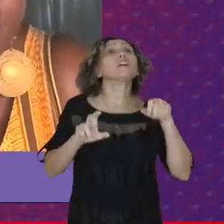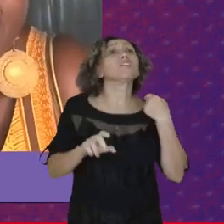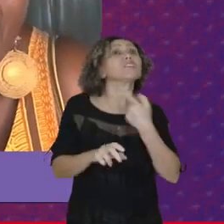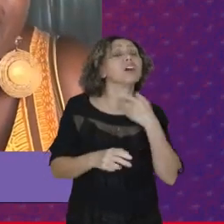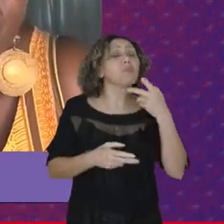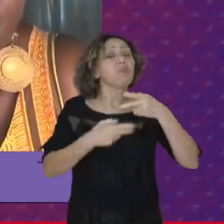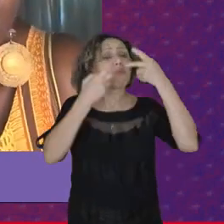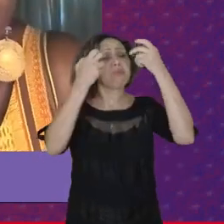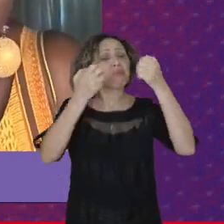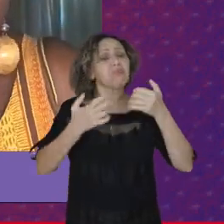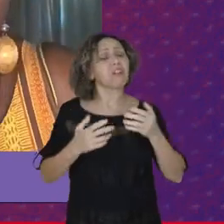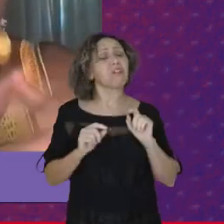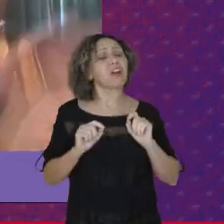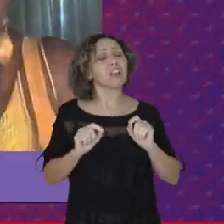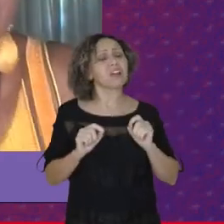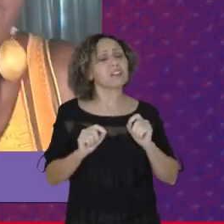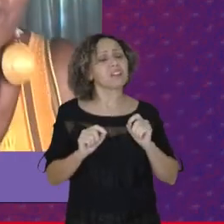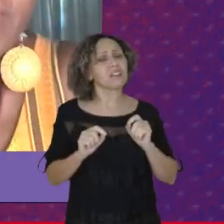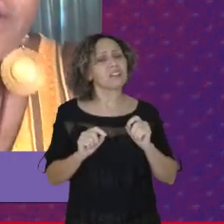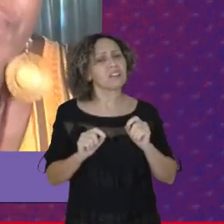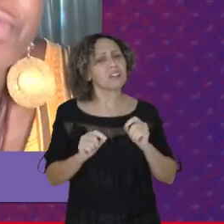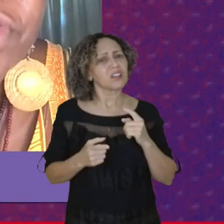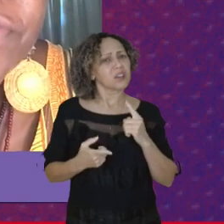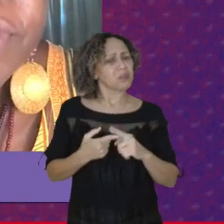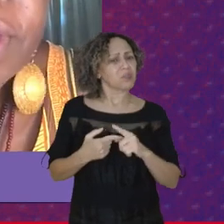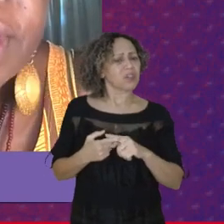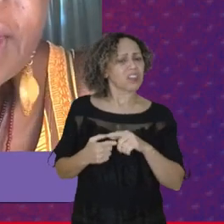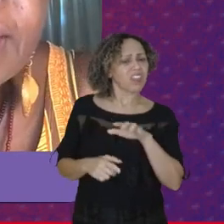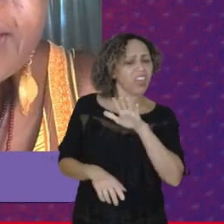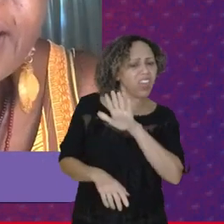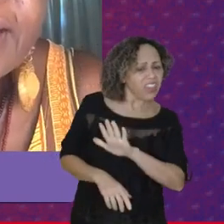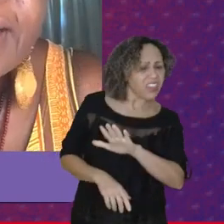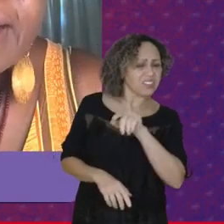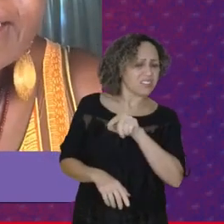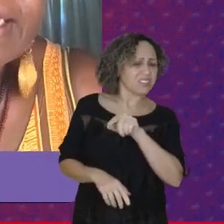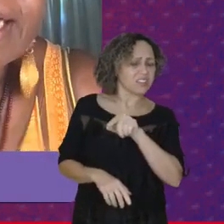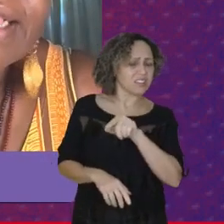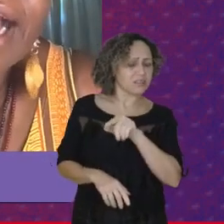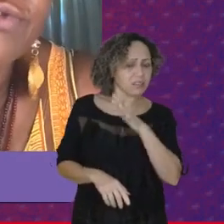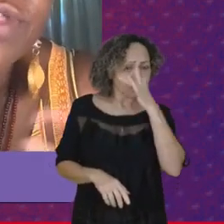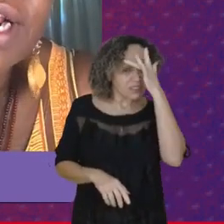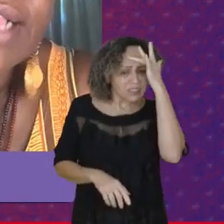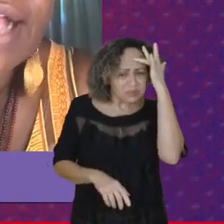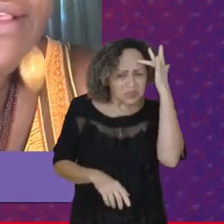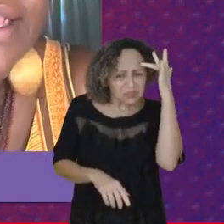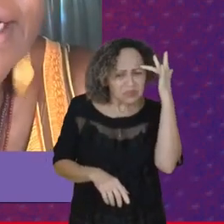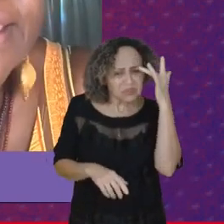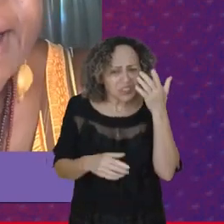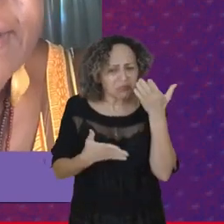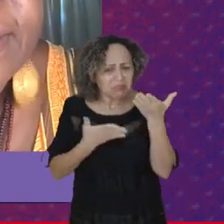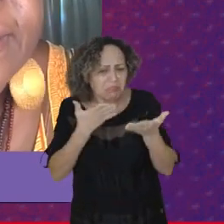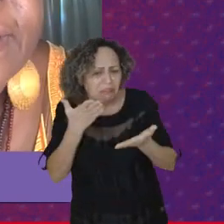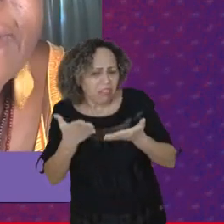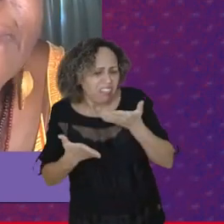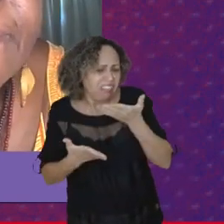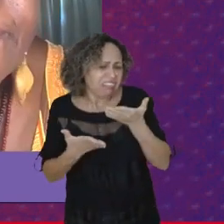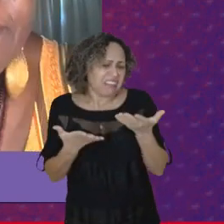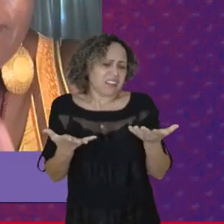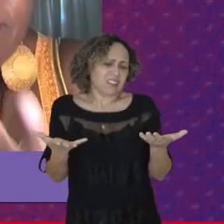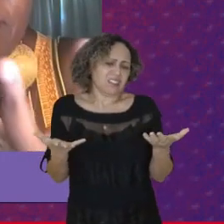essa historicidade? Porque é dessa forma que as pessoas vão ser tratadas e